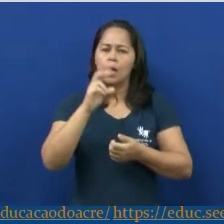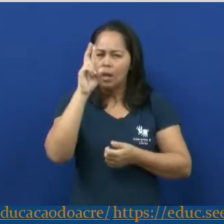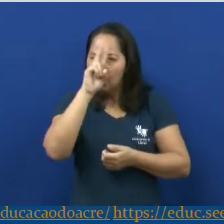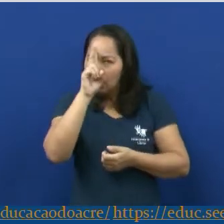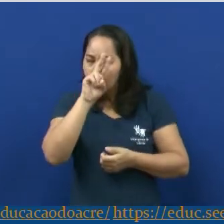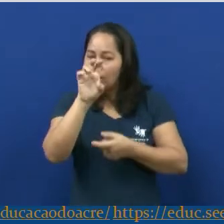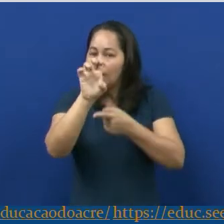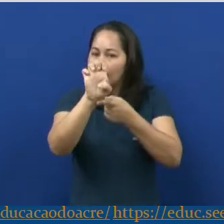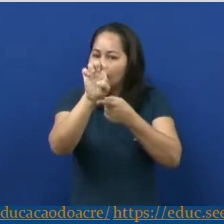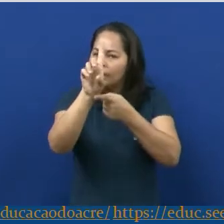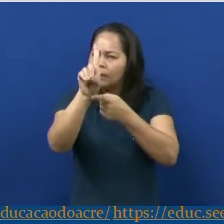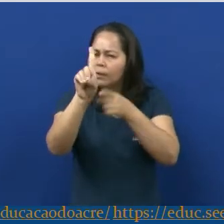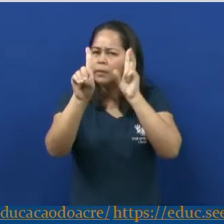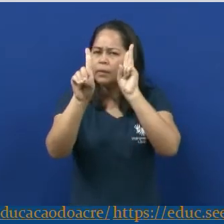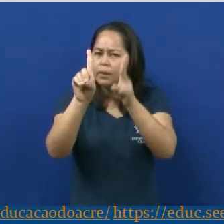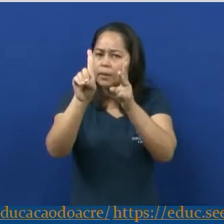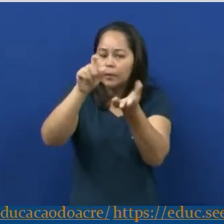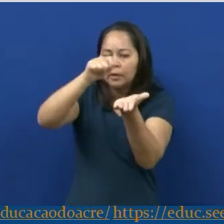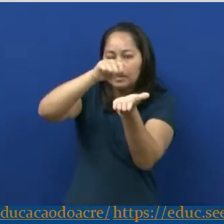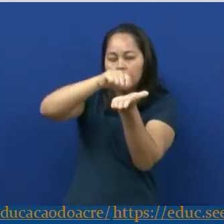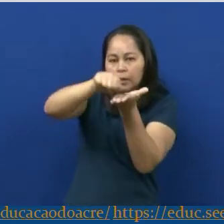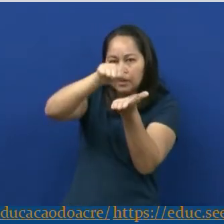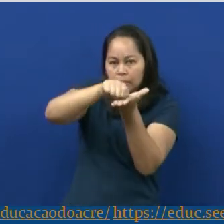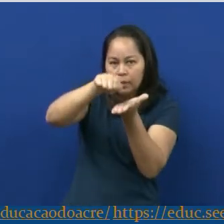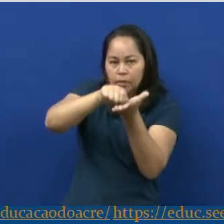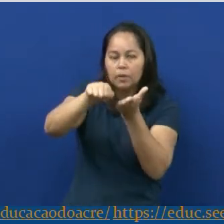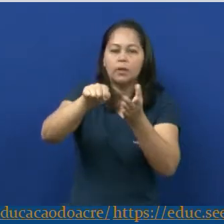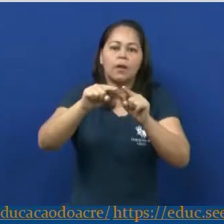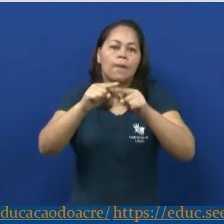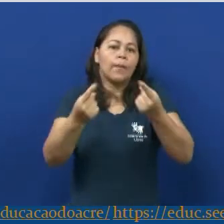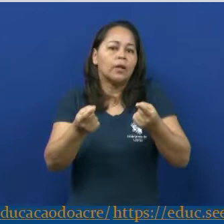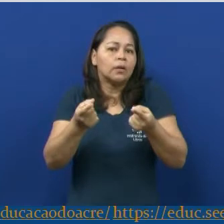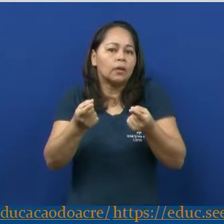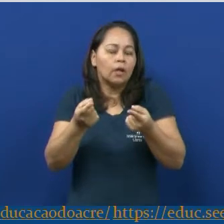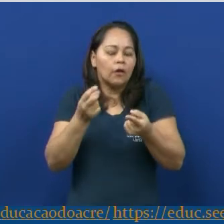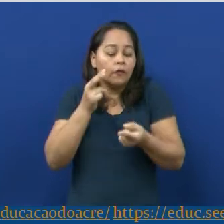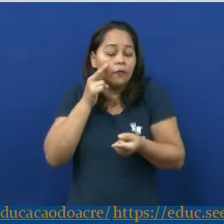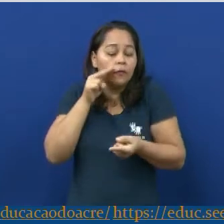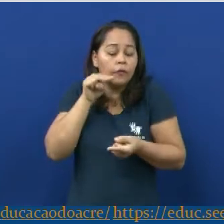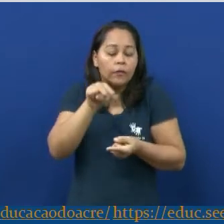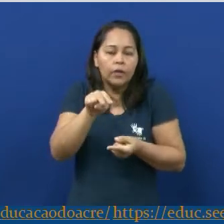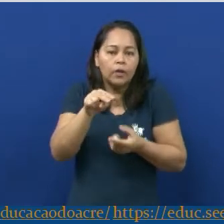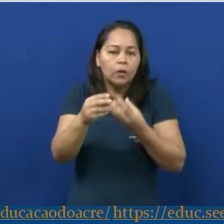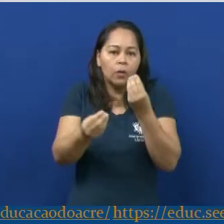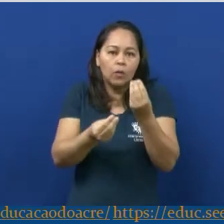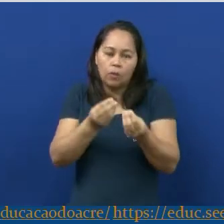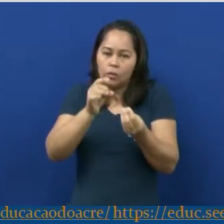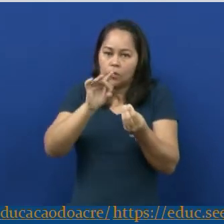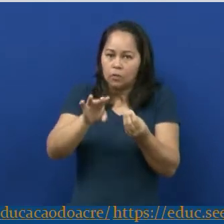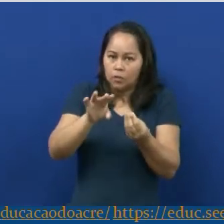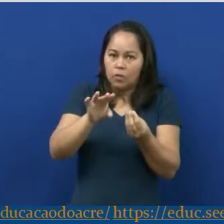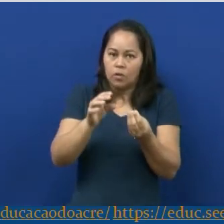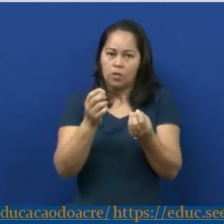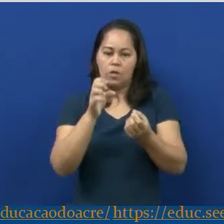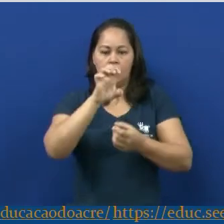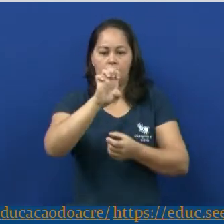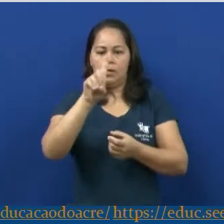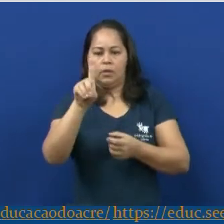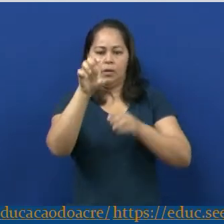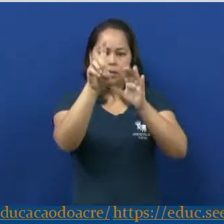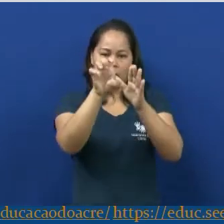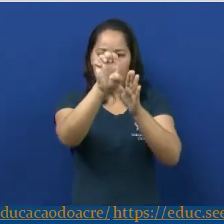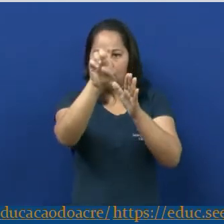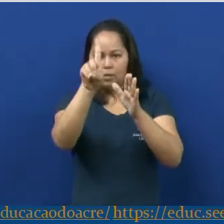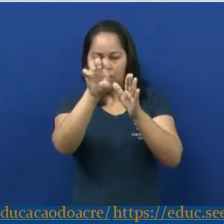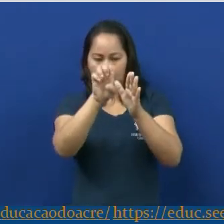de no final dos ventos ok mas a gente tem que dar uma observada não é simplesmente só saindo do colocando é de